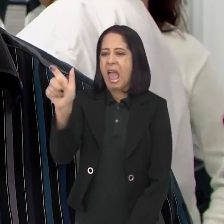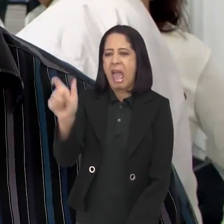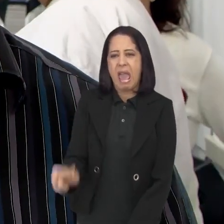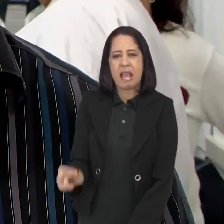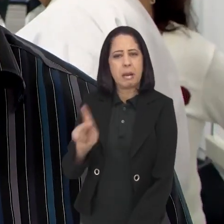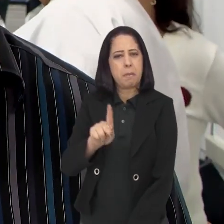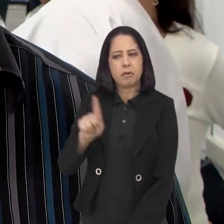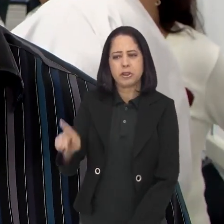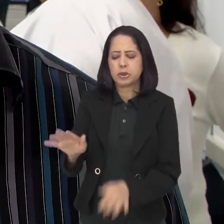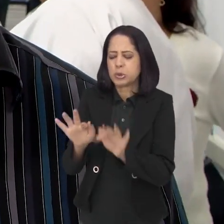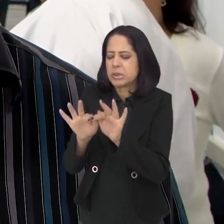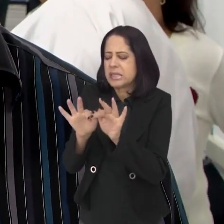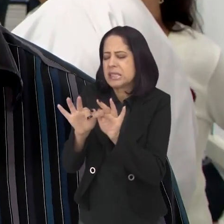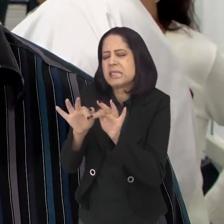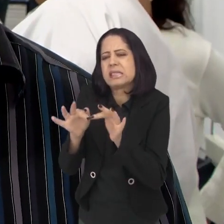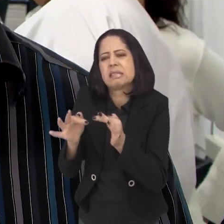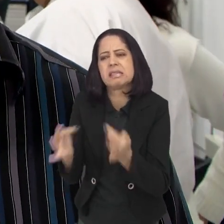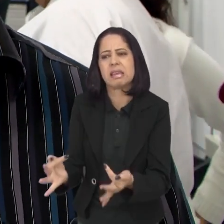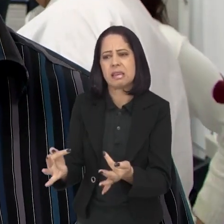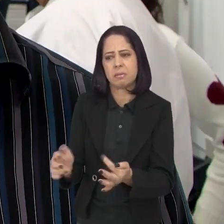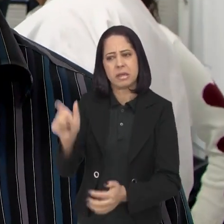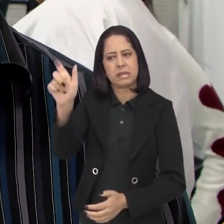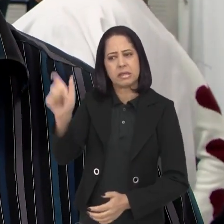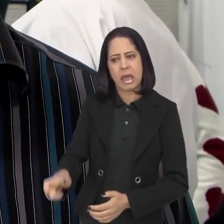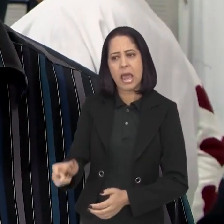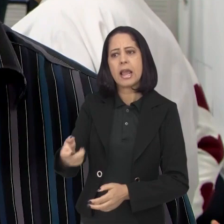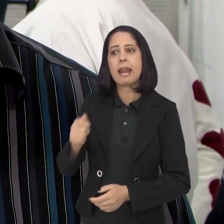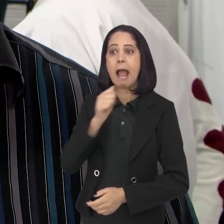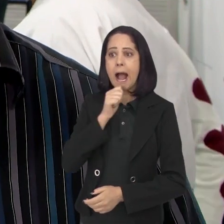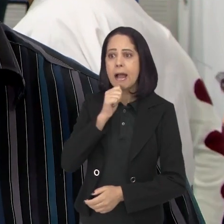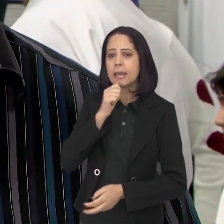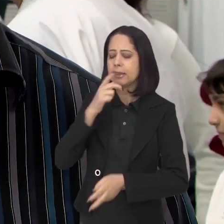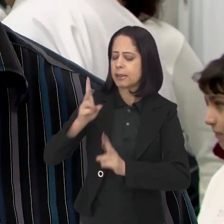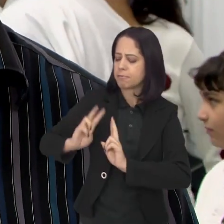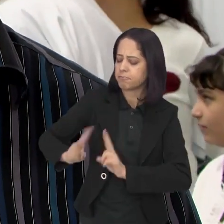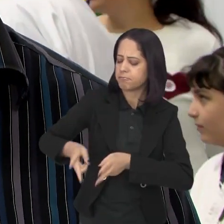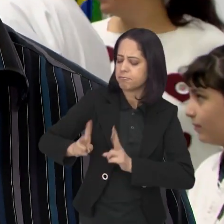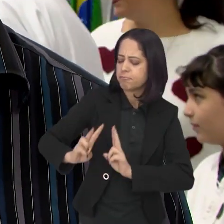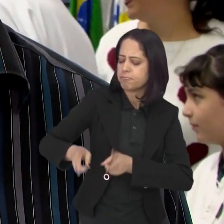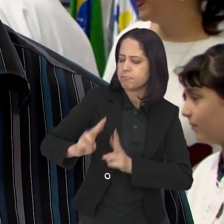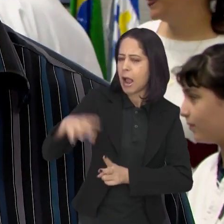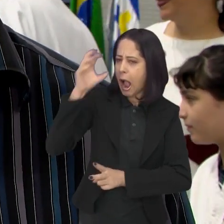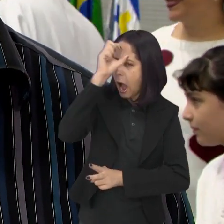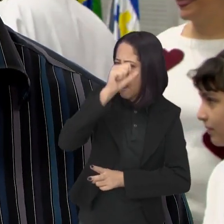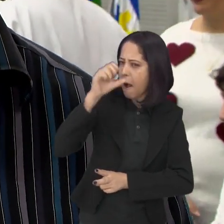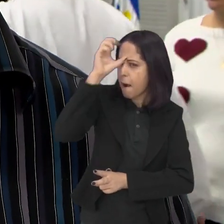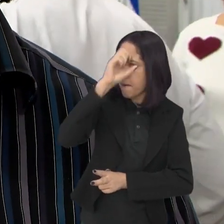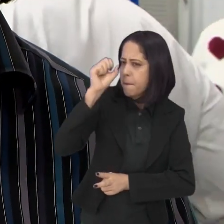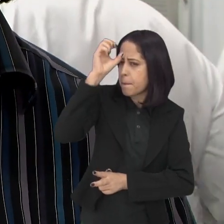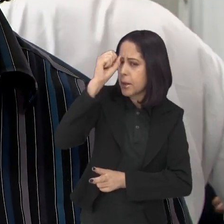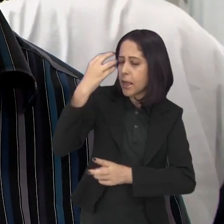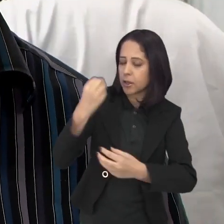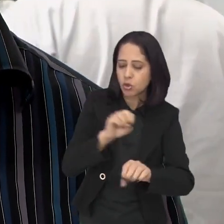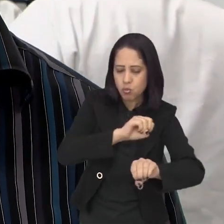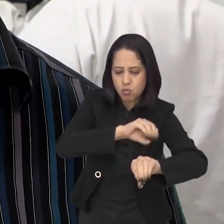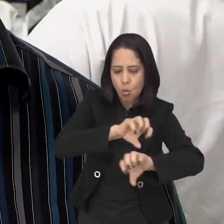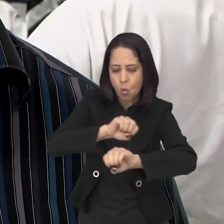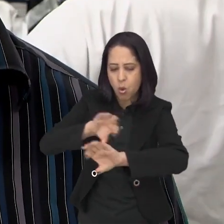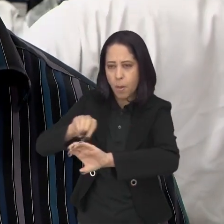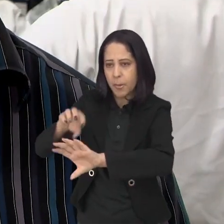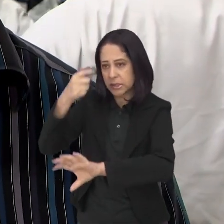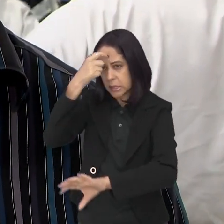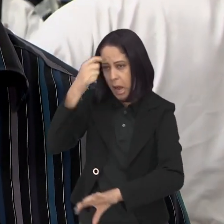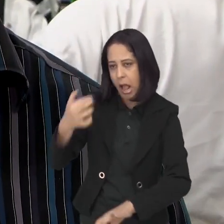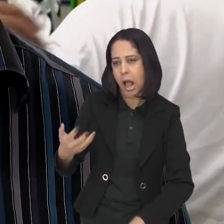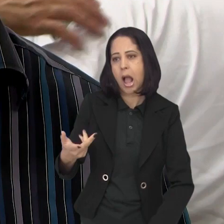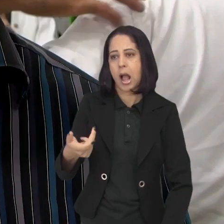a humildade do professor em reconhecer que ele precisa continuar aprendendo e aprendendo para sempre dar uma aula de qualidade para os